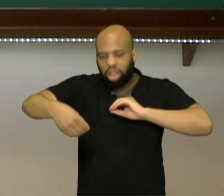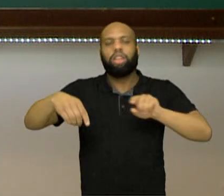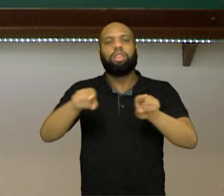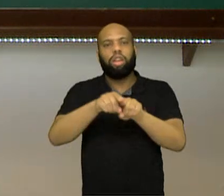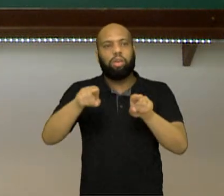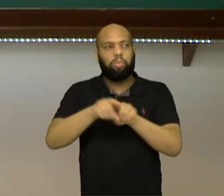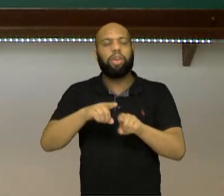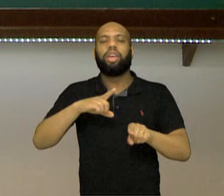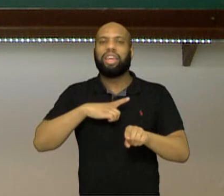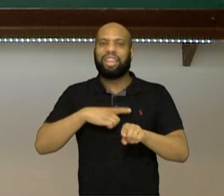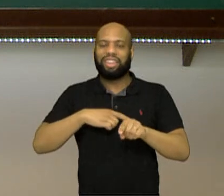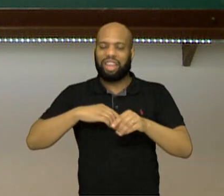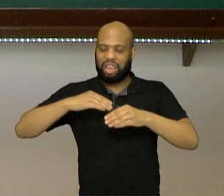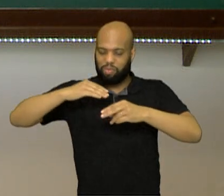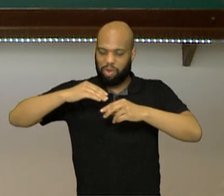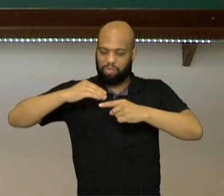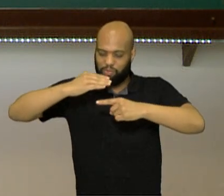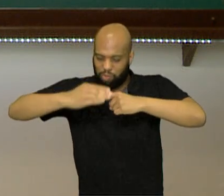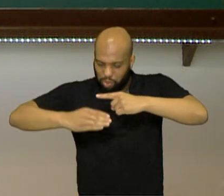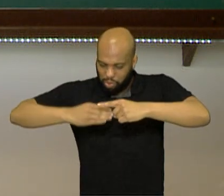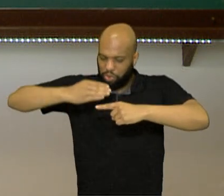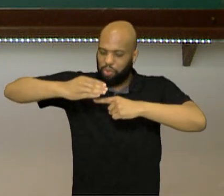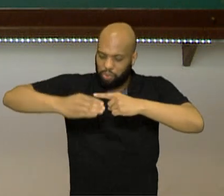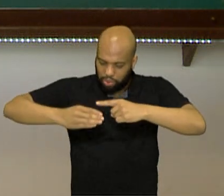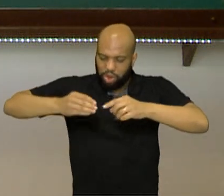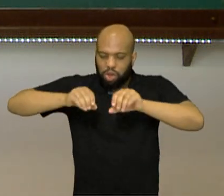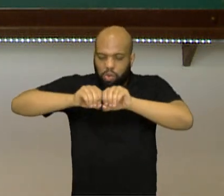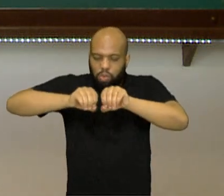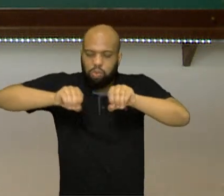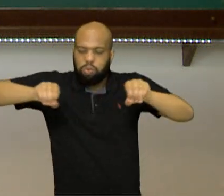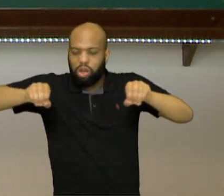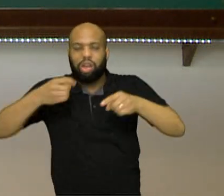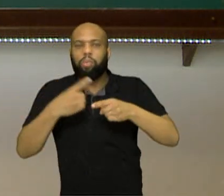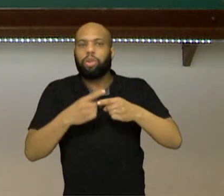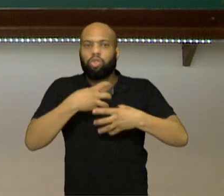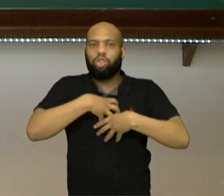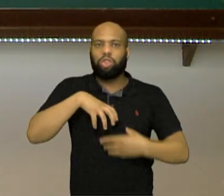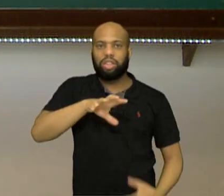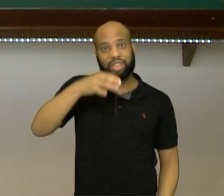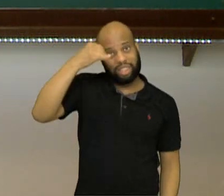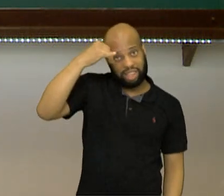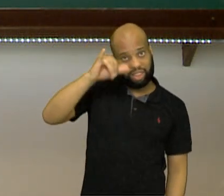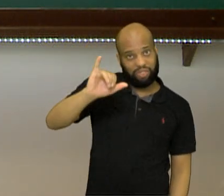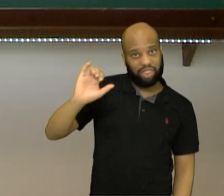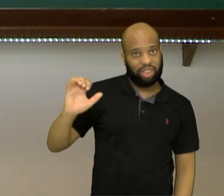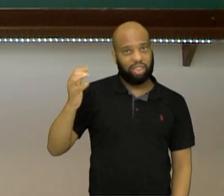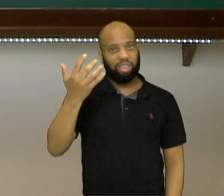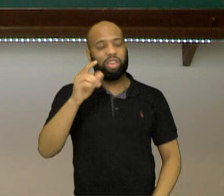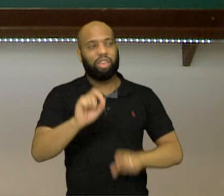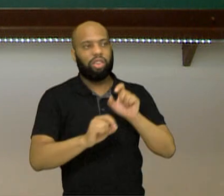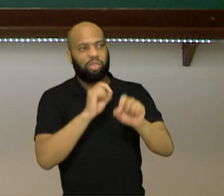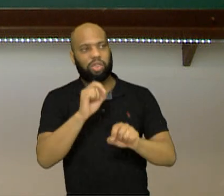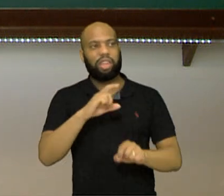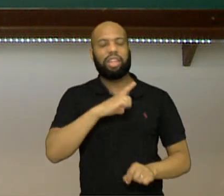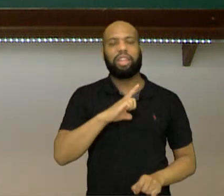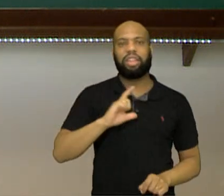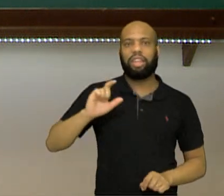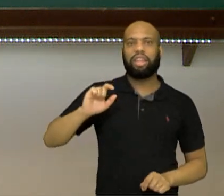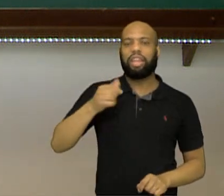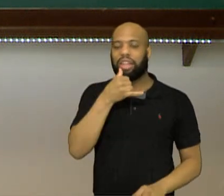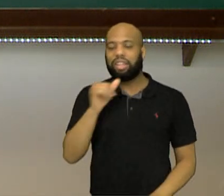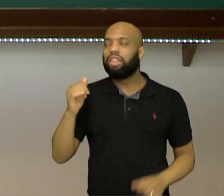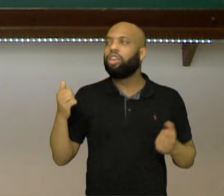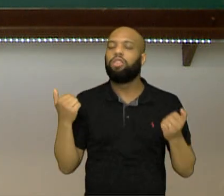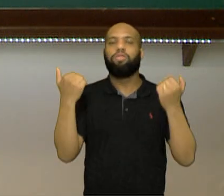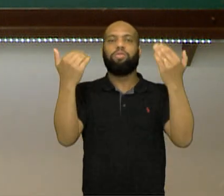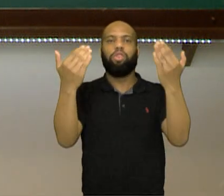cabo fica dentro dessa malha metálica. Para quê? Para evitar que ocorra transferência de sinais elétricos de fora para